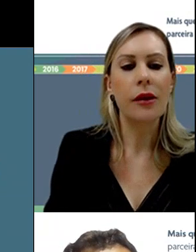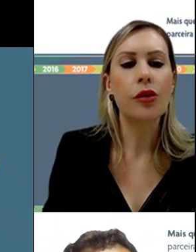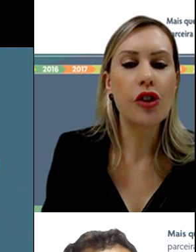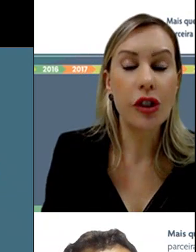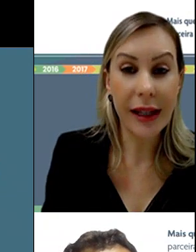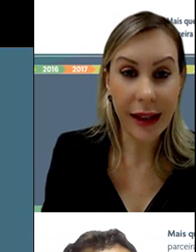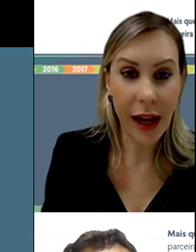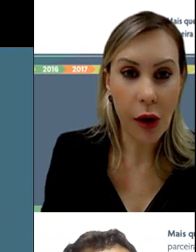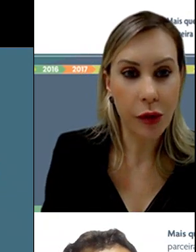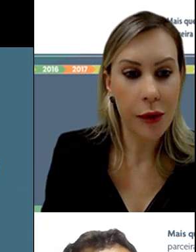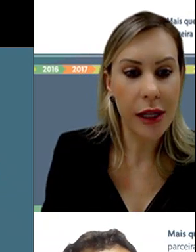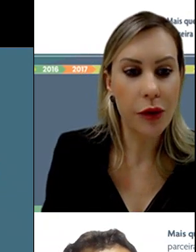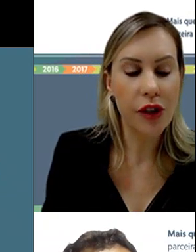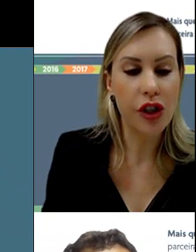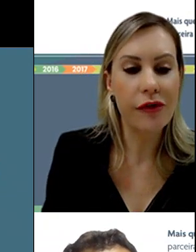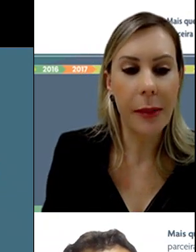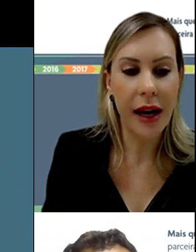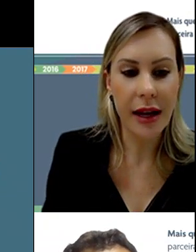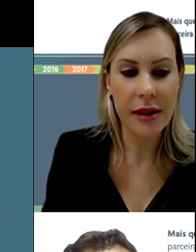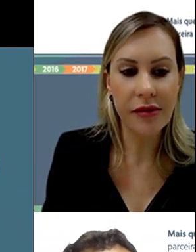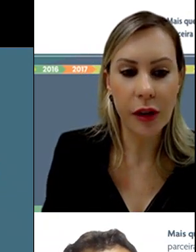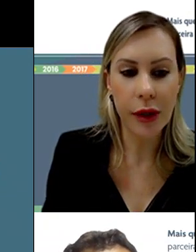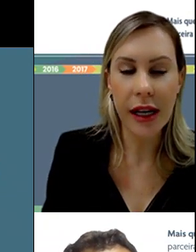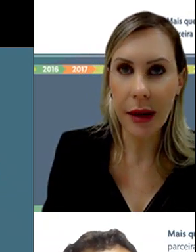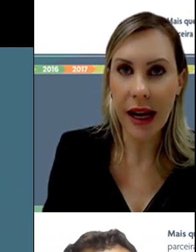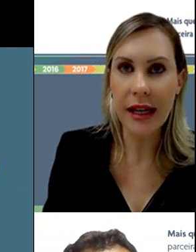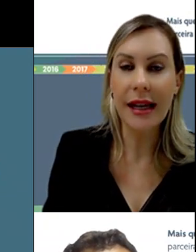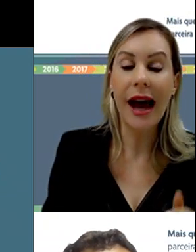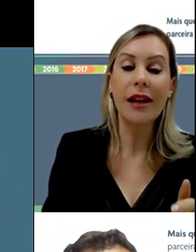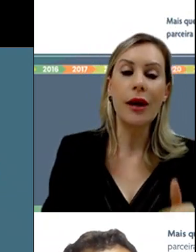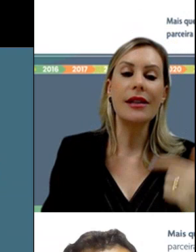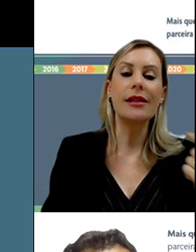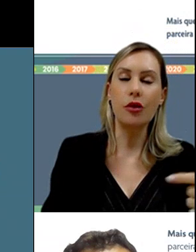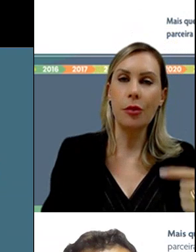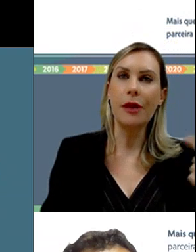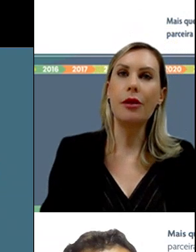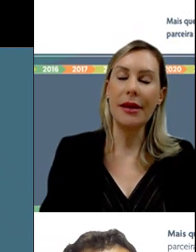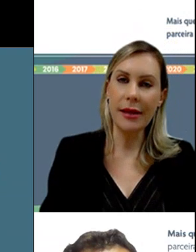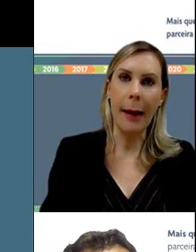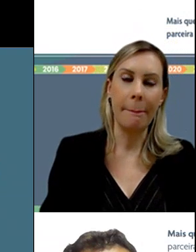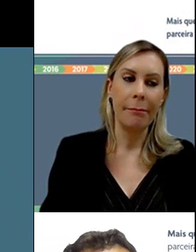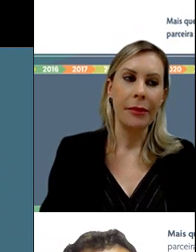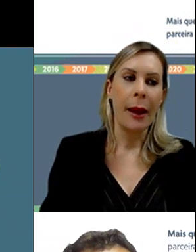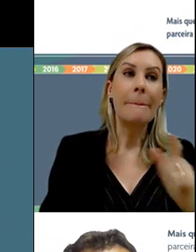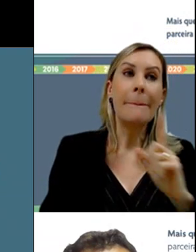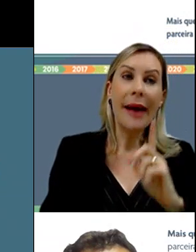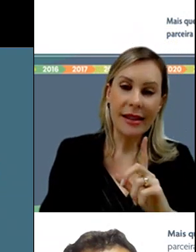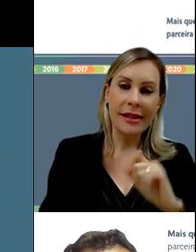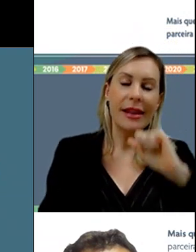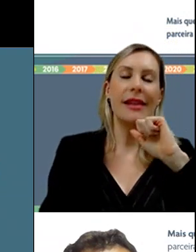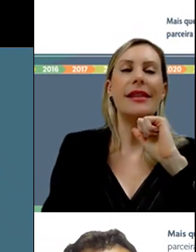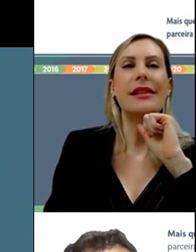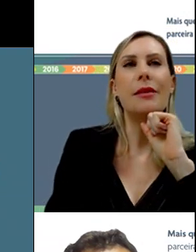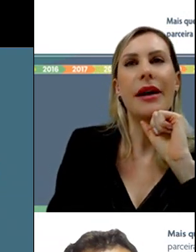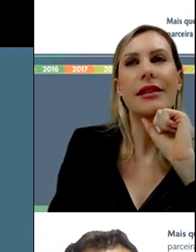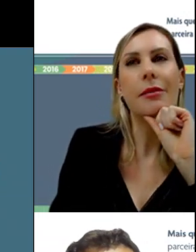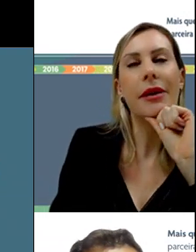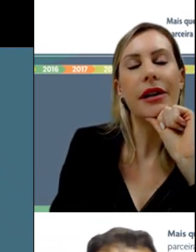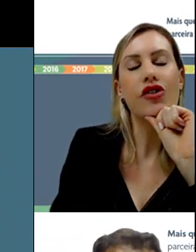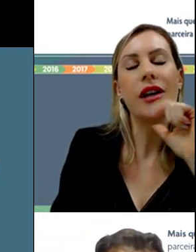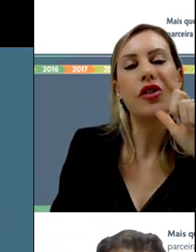anos. Então, durante 34 anos, a gente vai pagar esse valor aqui para ele, atualizado pelo IPCA. Mas, e se